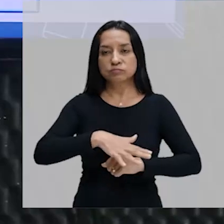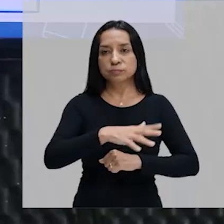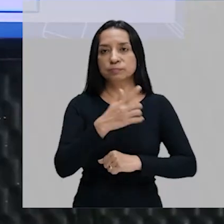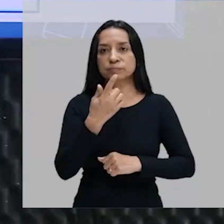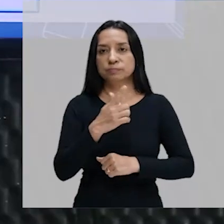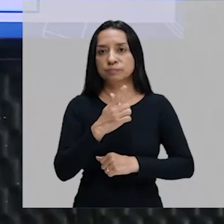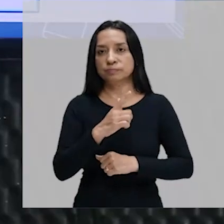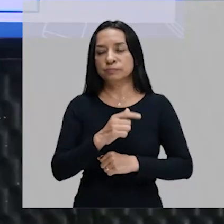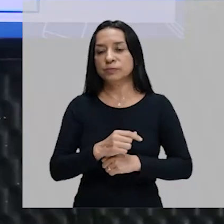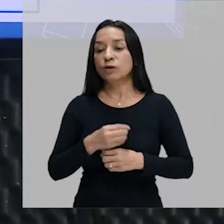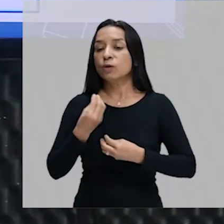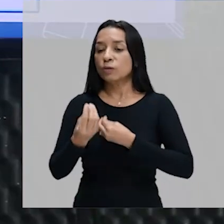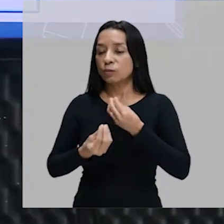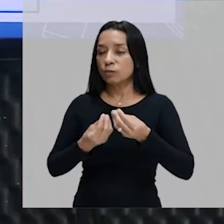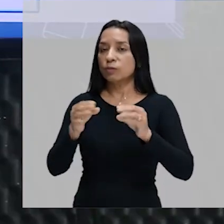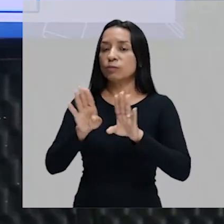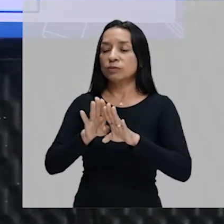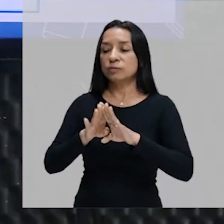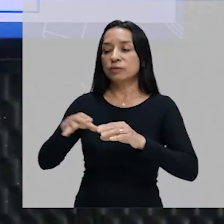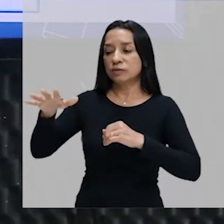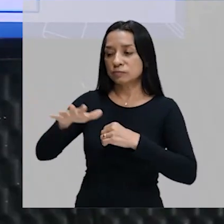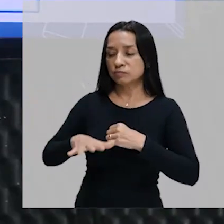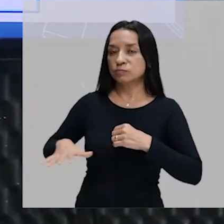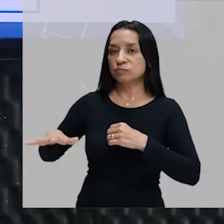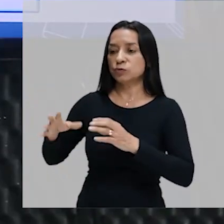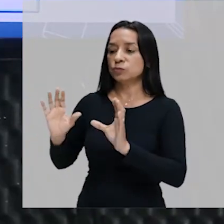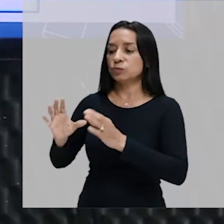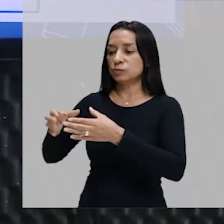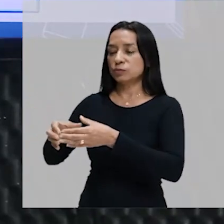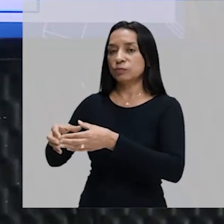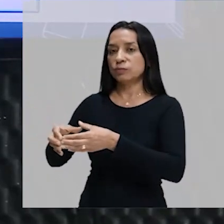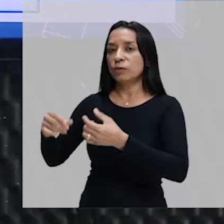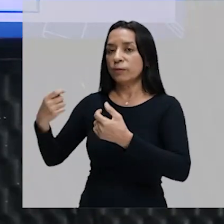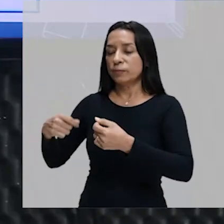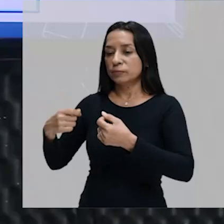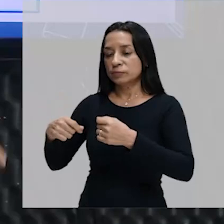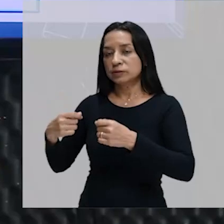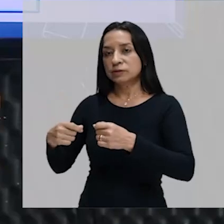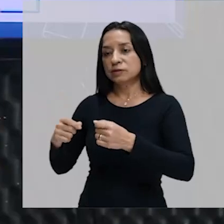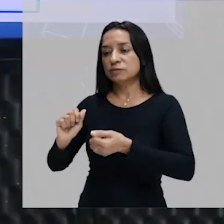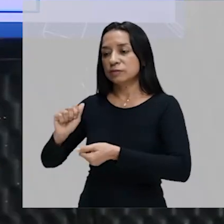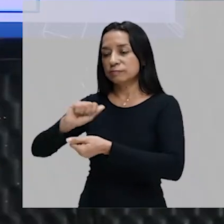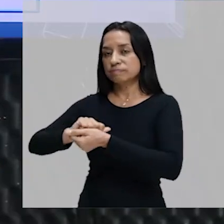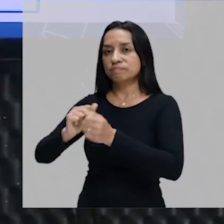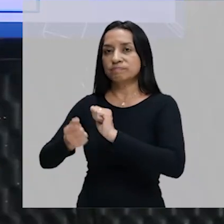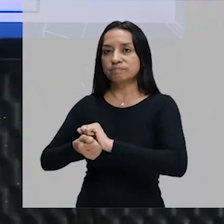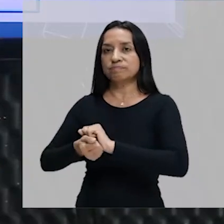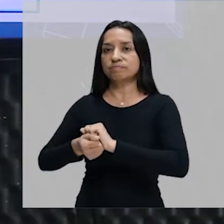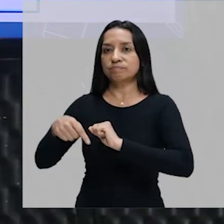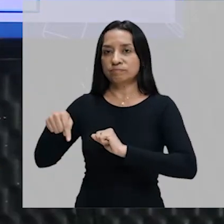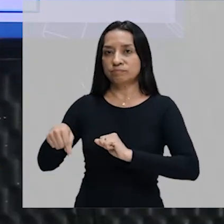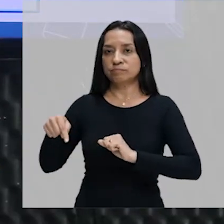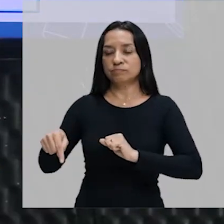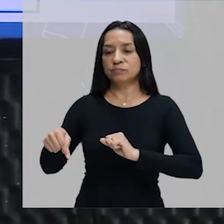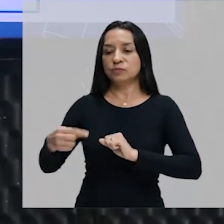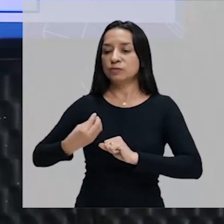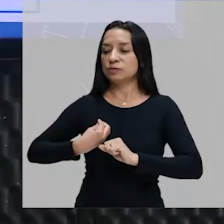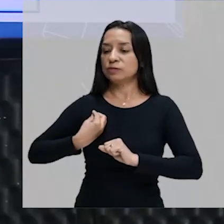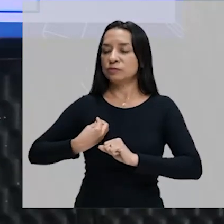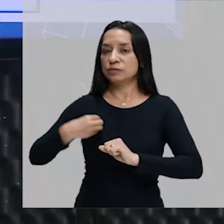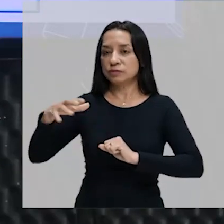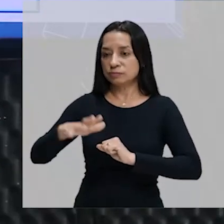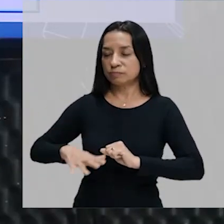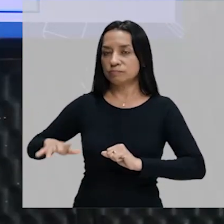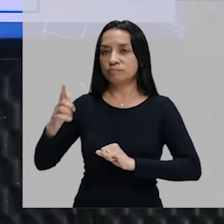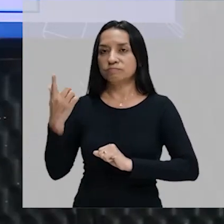geográfico. Assim como os indivíduos do outro grupo também têm que estar adaptados com a realidade desse outro